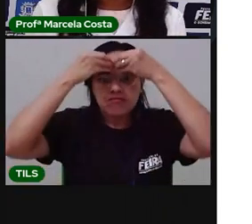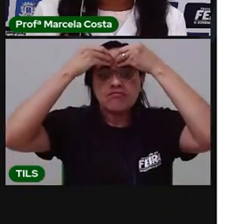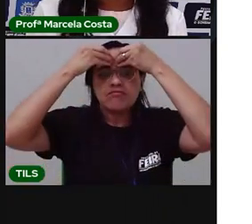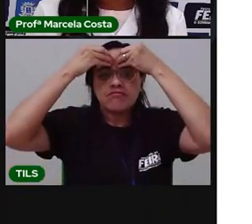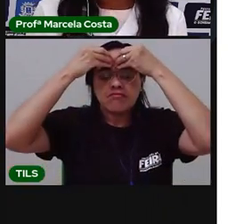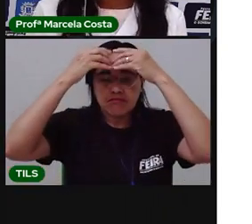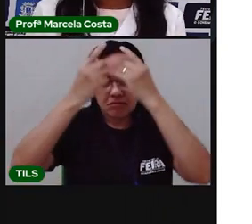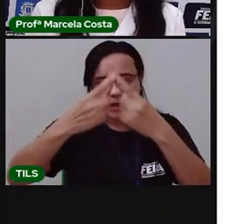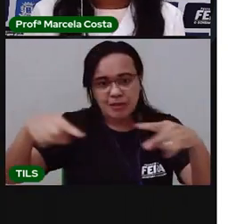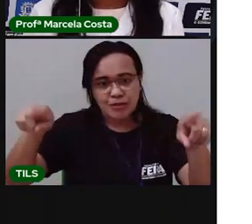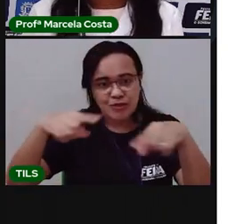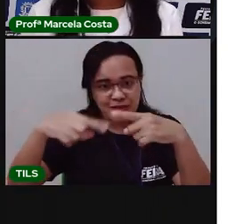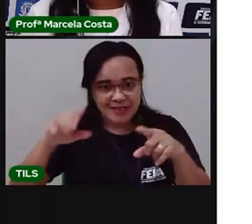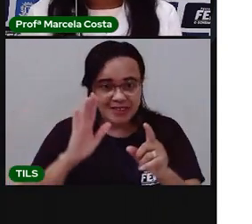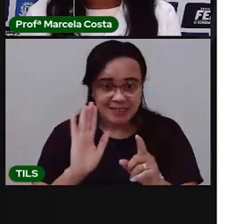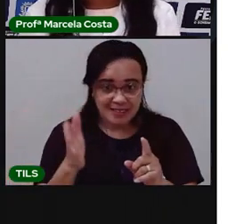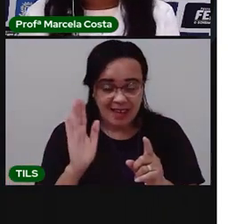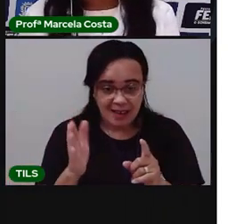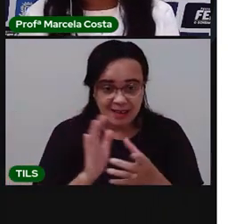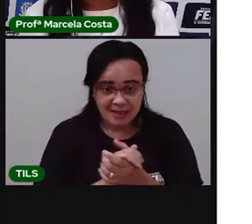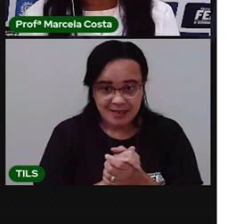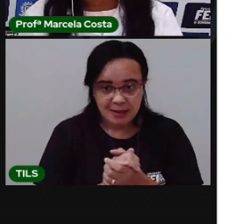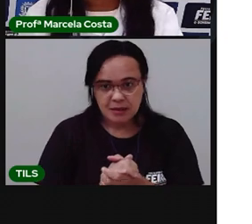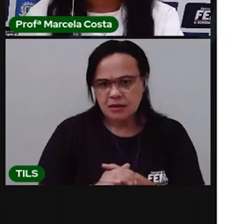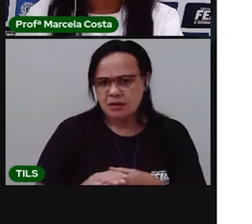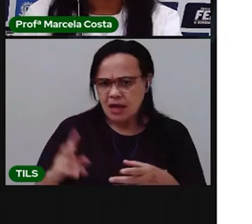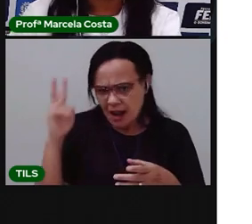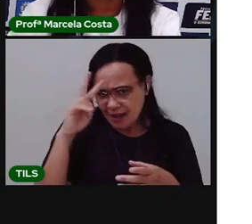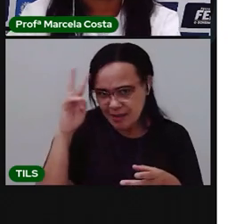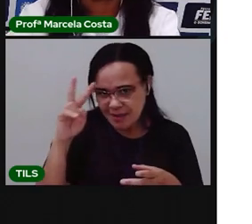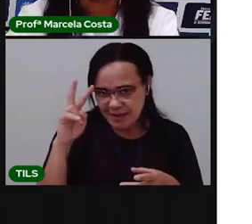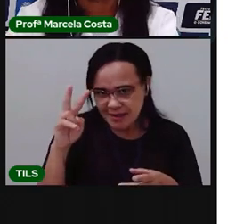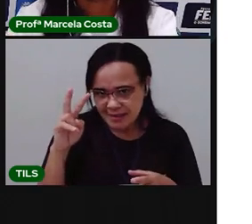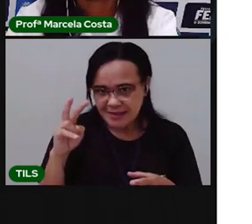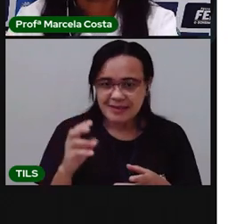pode cantar. Lembra aquela música Na Canoa Virou? Ó,